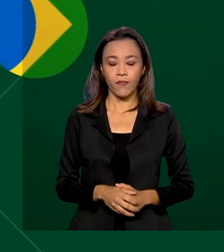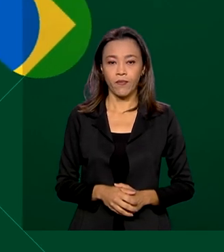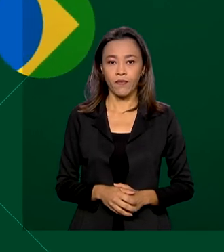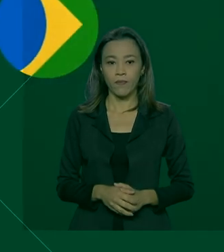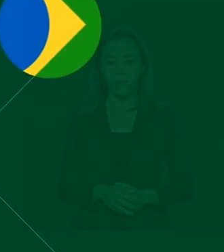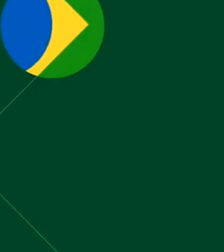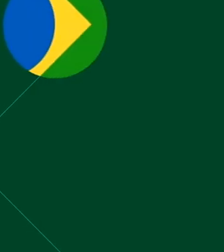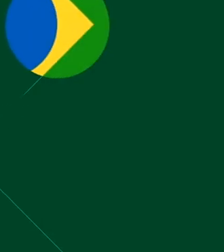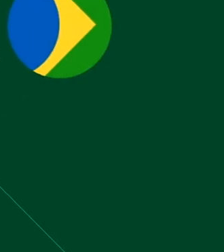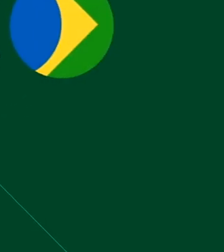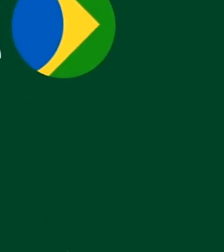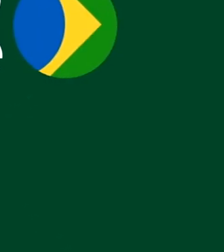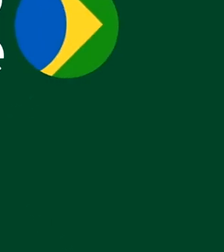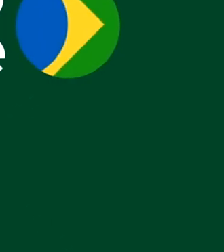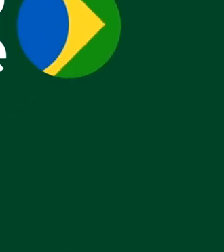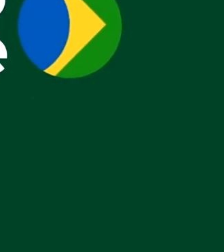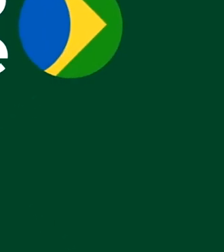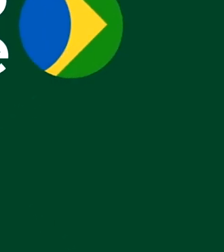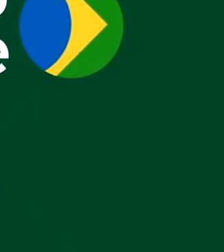Momento Saúde